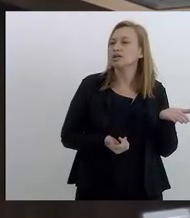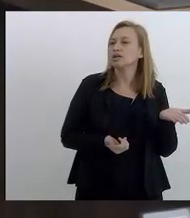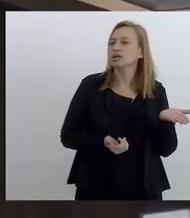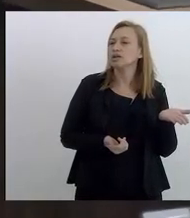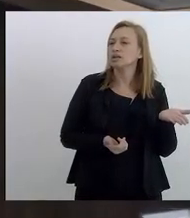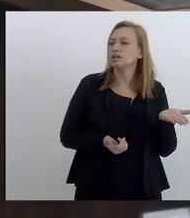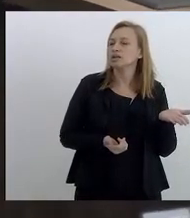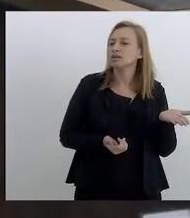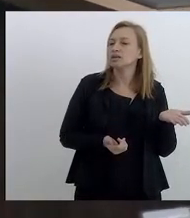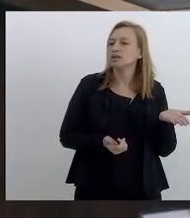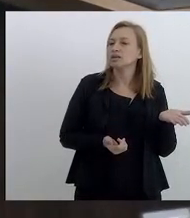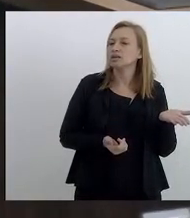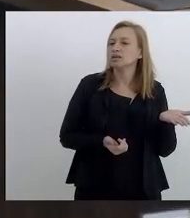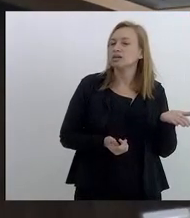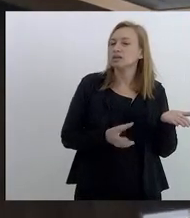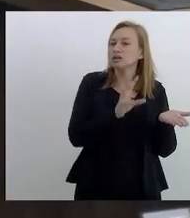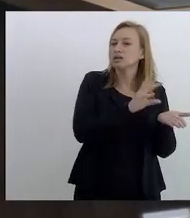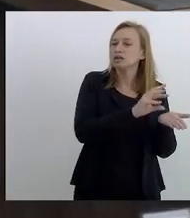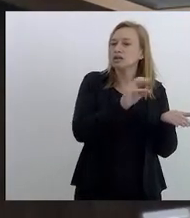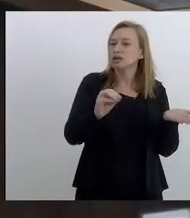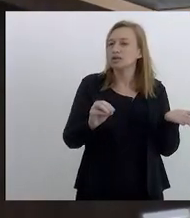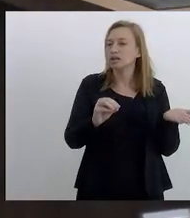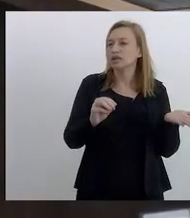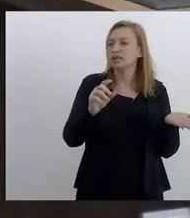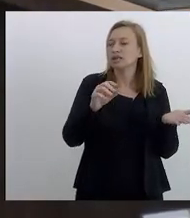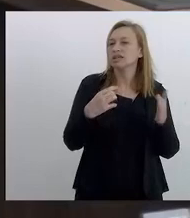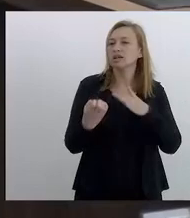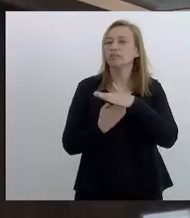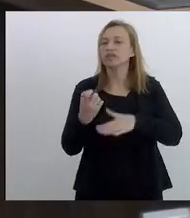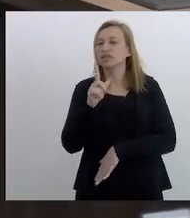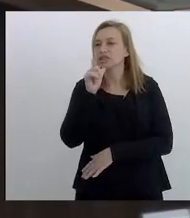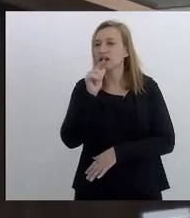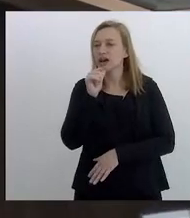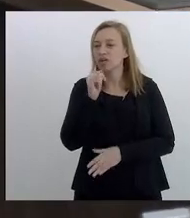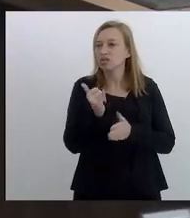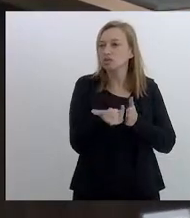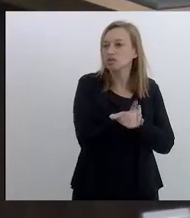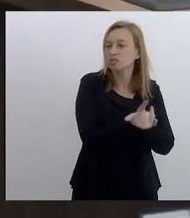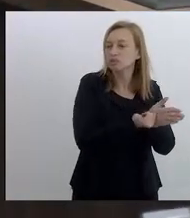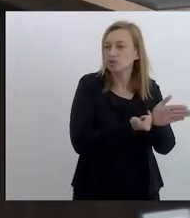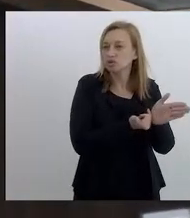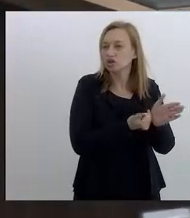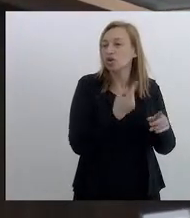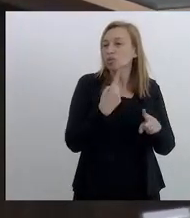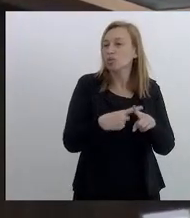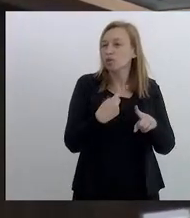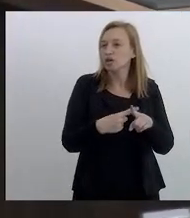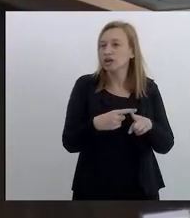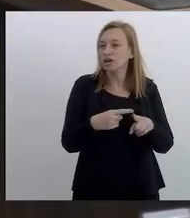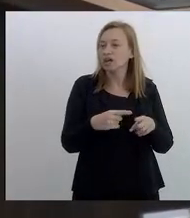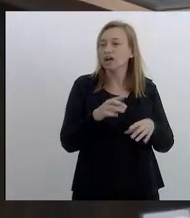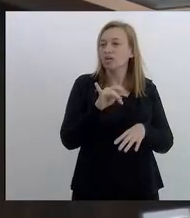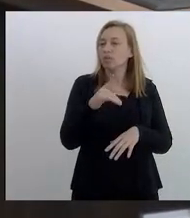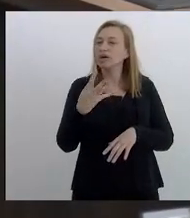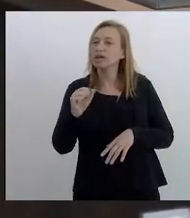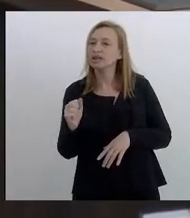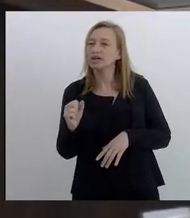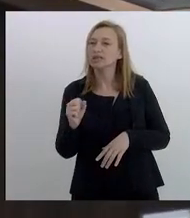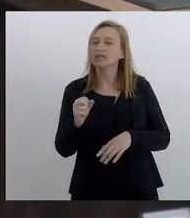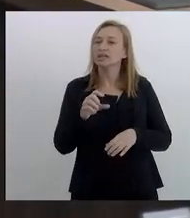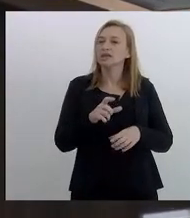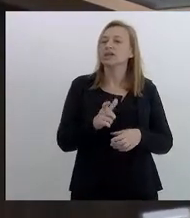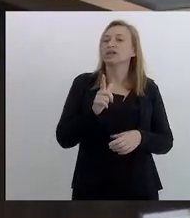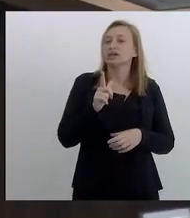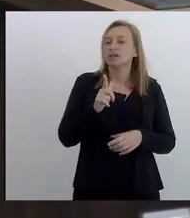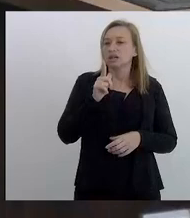expropriados indevidamente da SEDAI do imposto de renda, porque a Companhia de Saneamento Estatal segundo